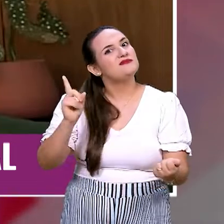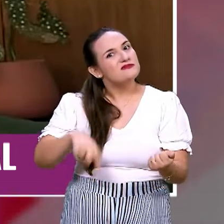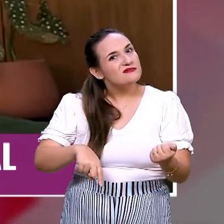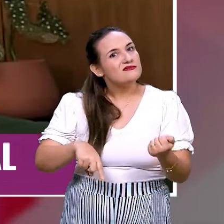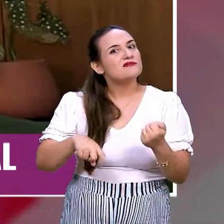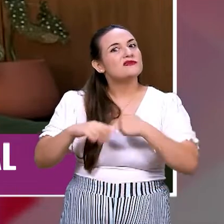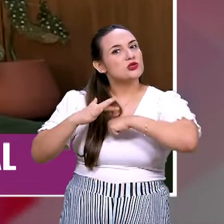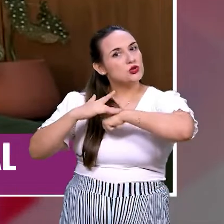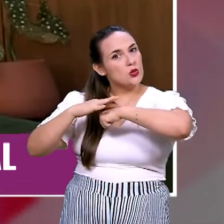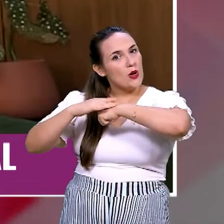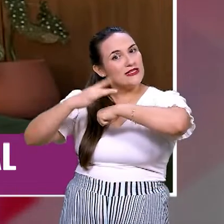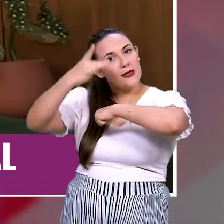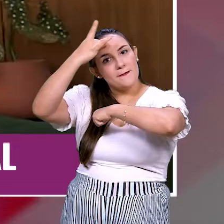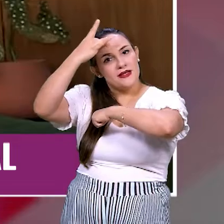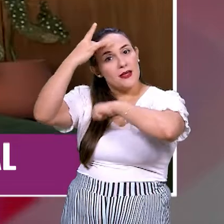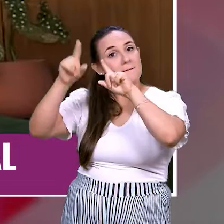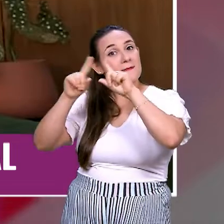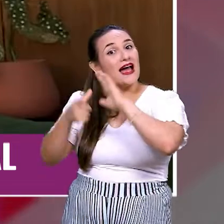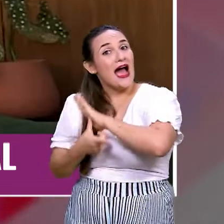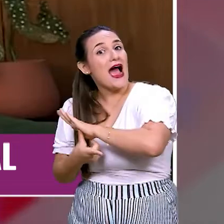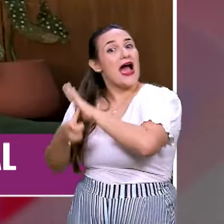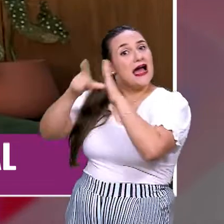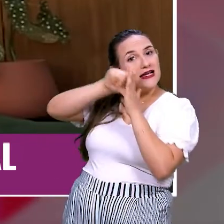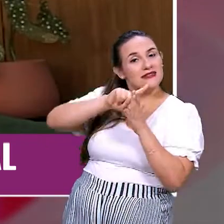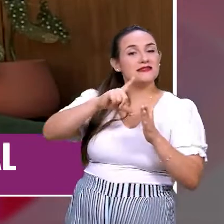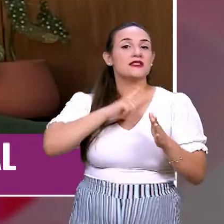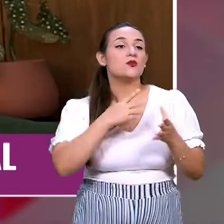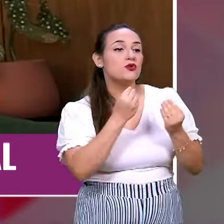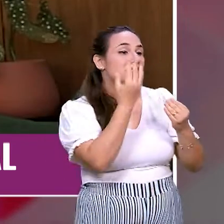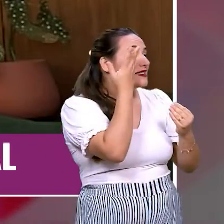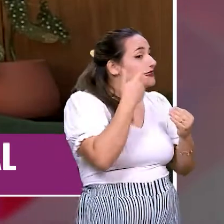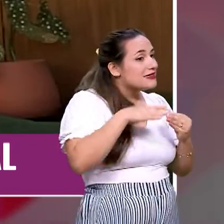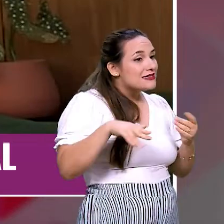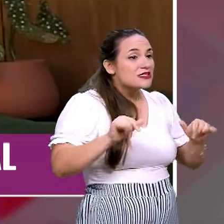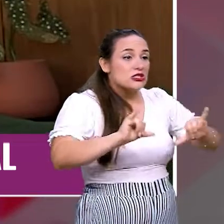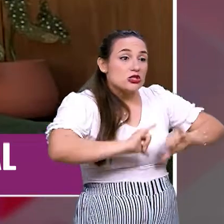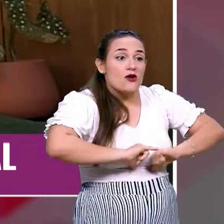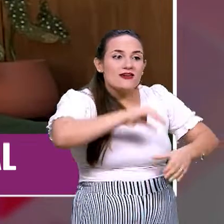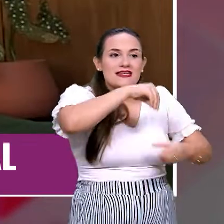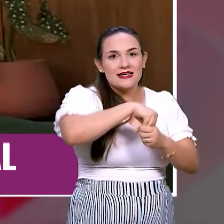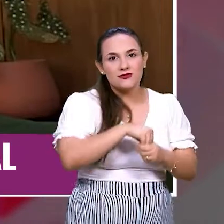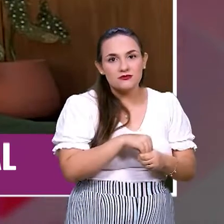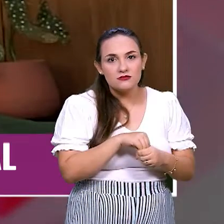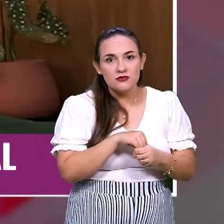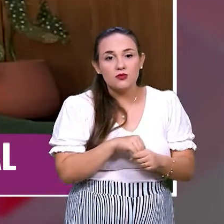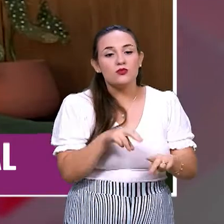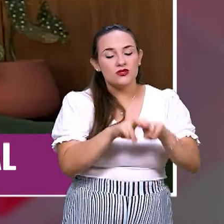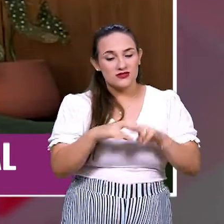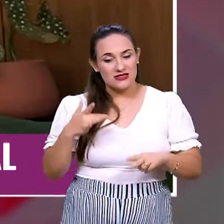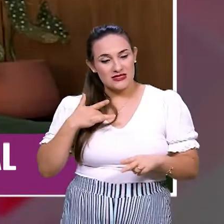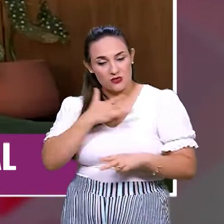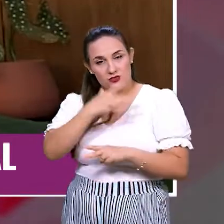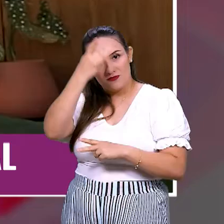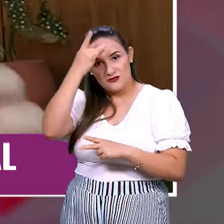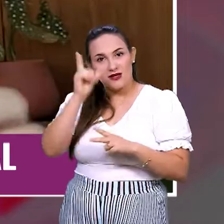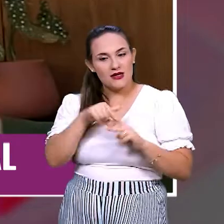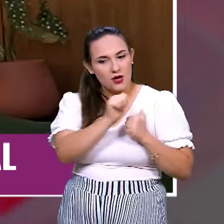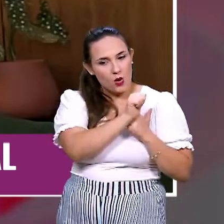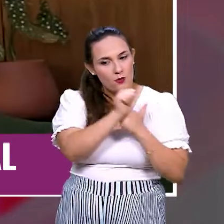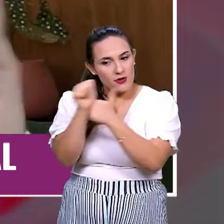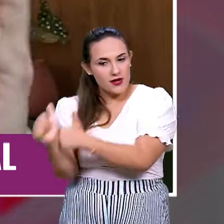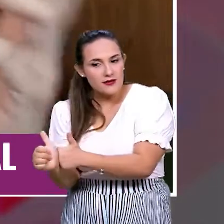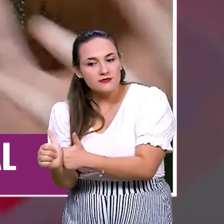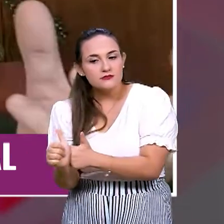transtornos mentais. Mas até chegar ao transtorno mental, tem muitas crianças que estão em sofrimento. Então, a gente identifica a saúde mental como um